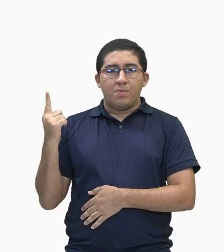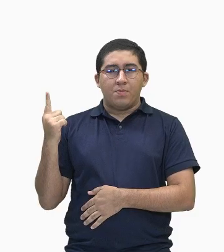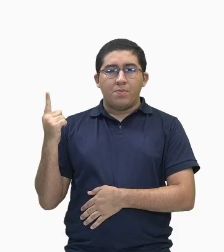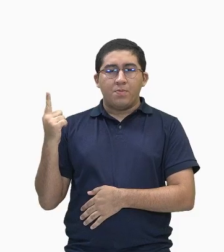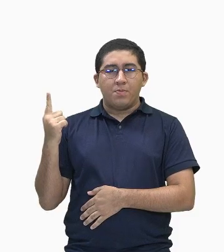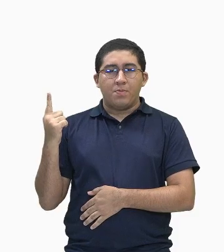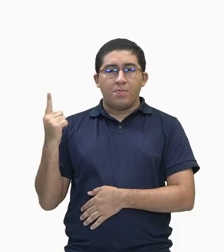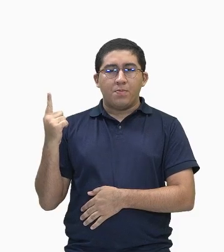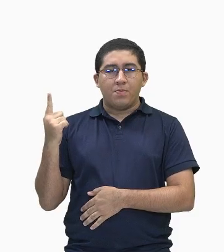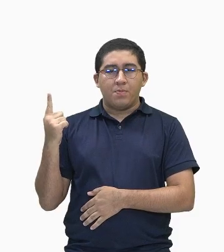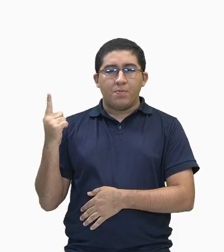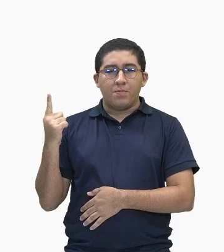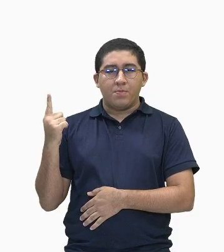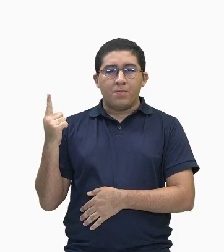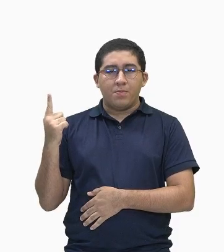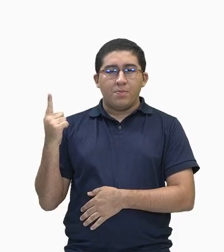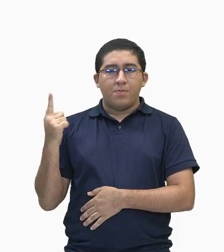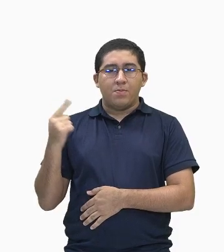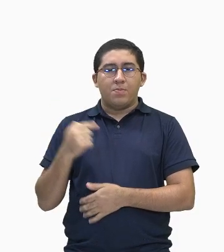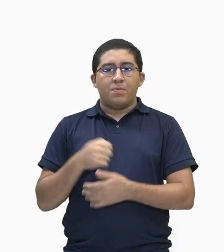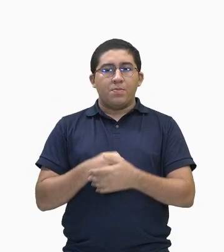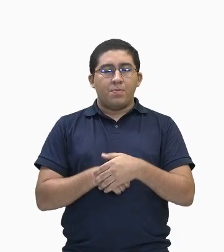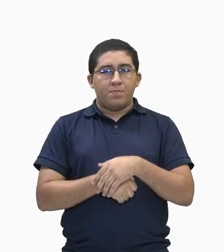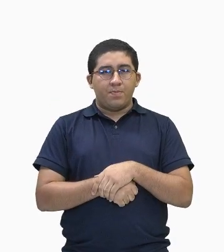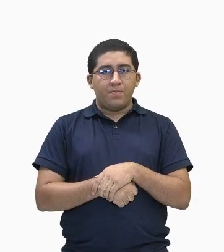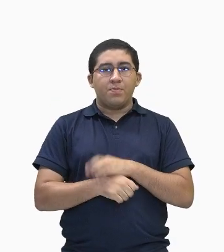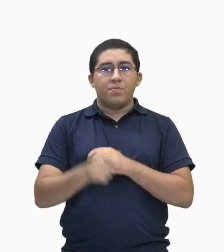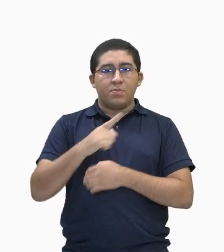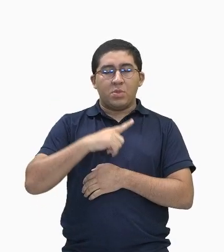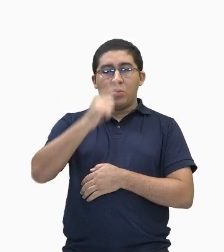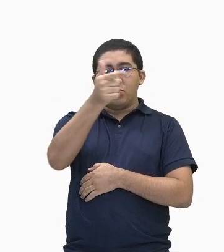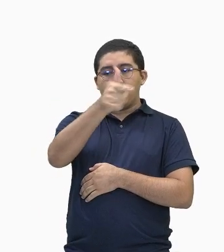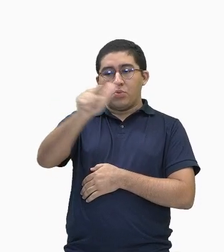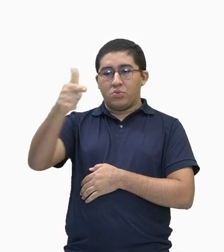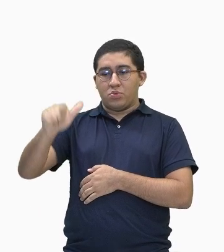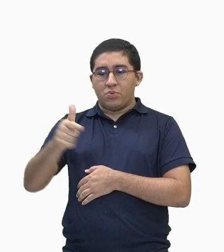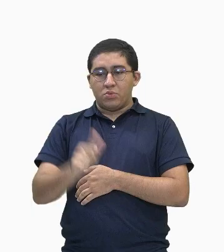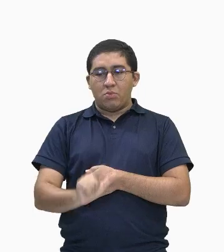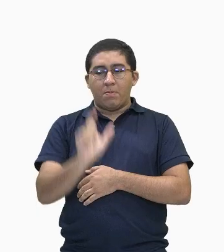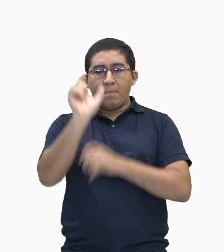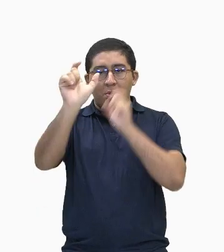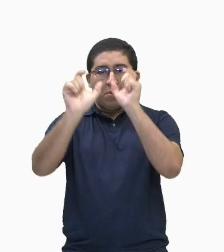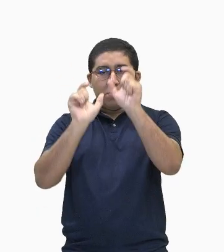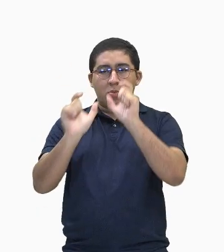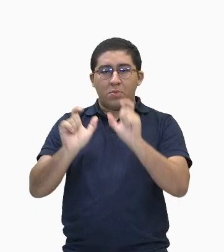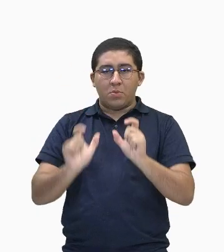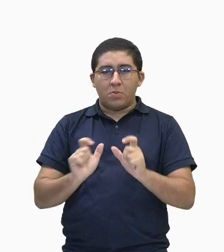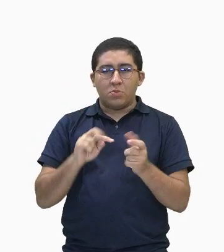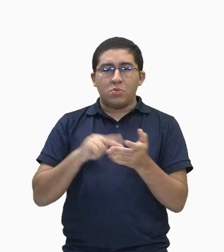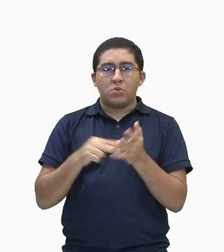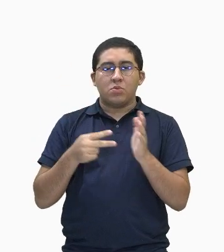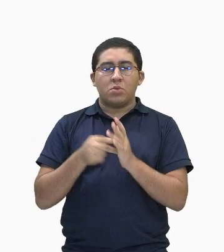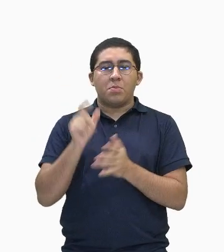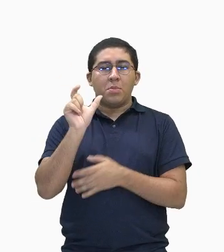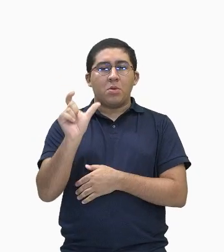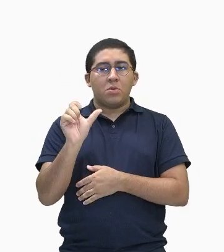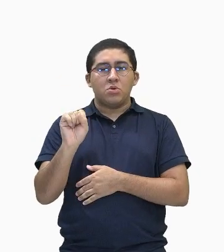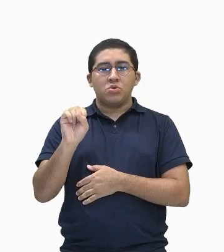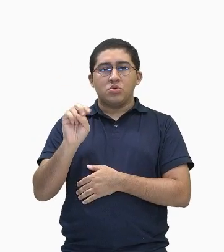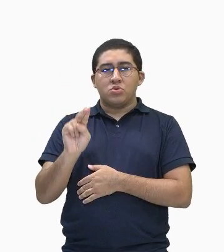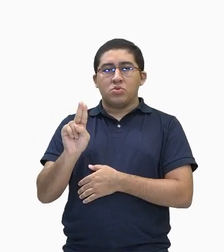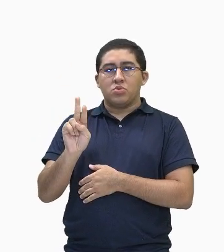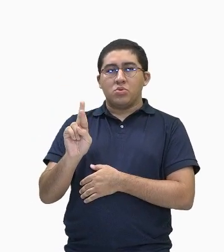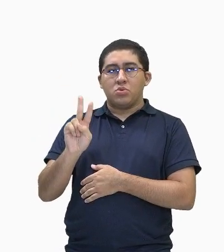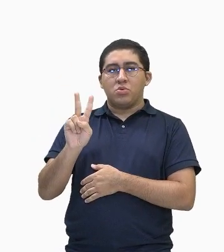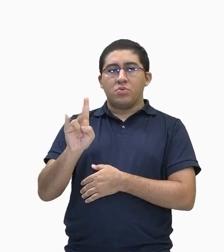de novo, e o can de novo. Isso quer dizer, pessoal, que a palavra survive, ela é uma palavra-chave